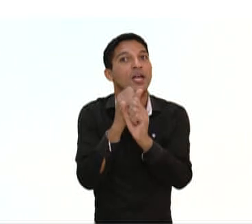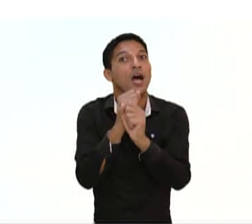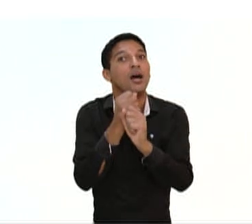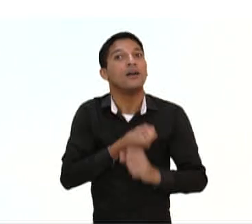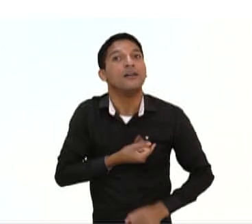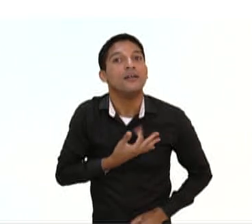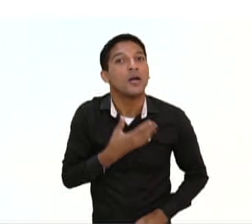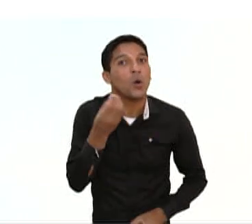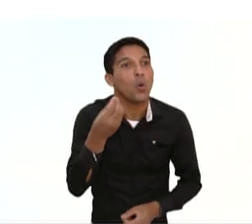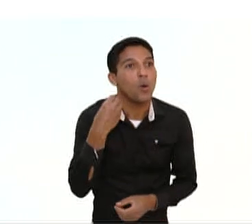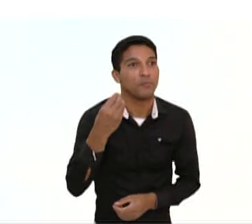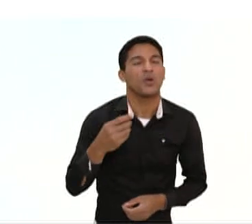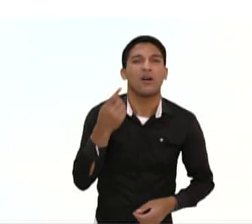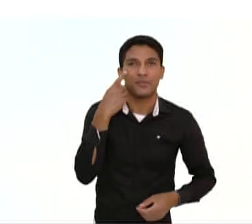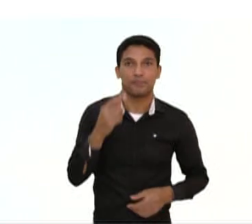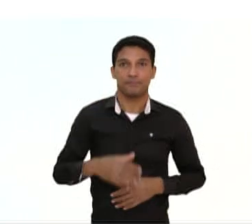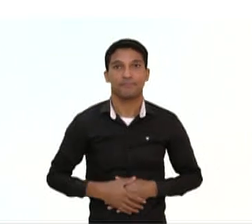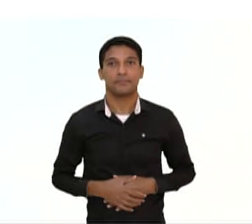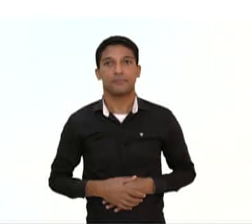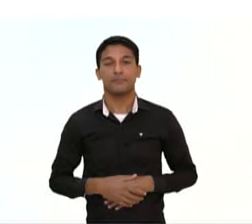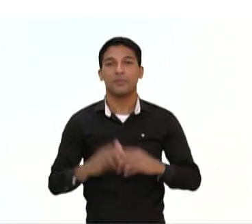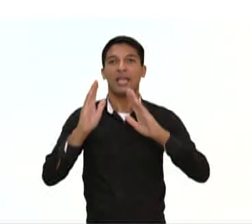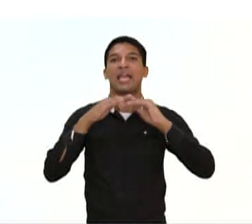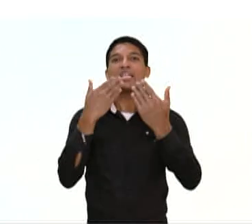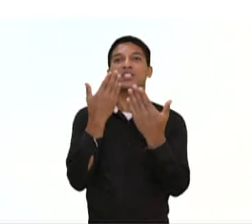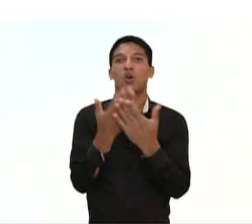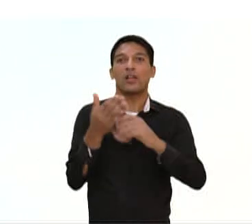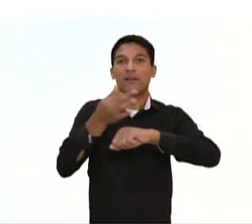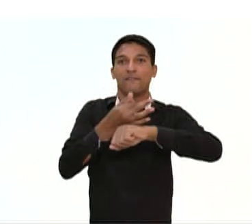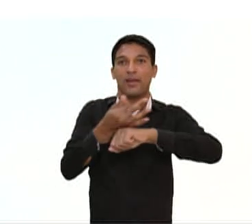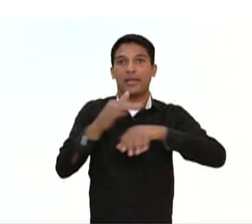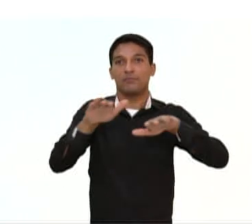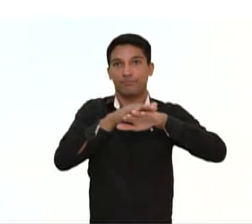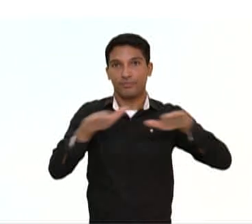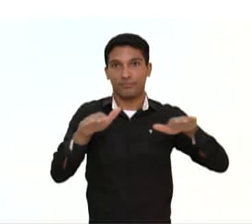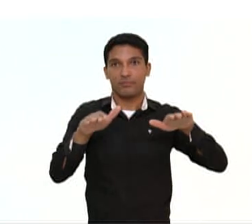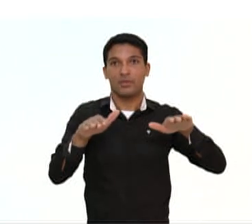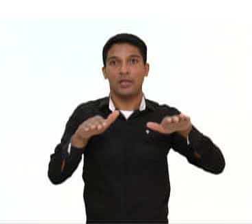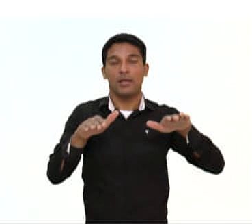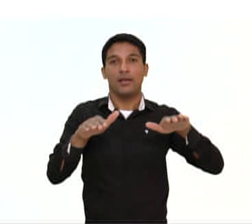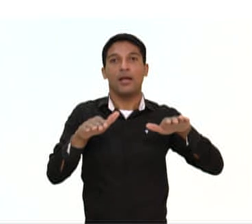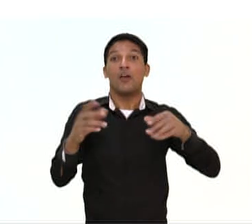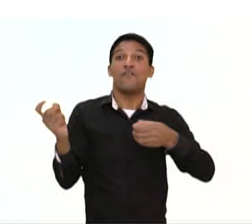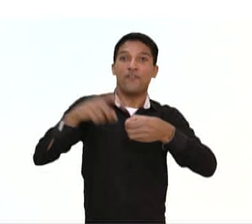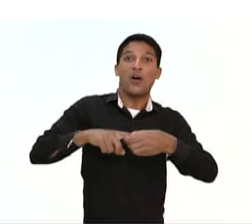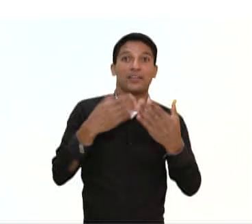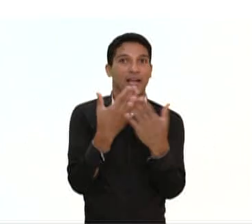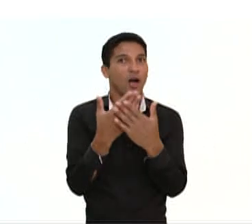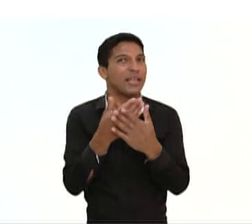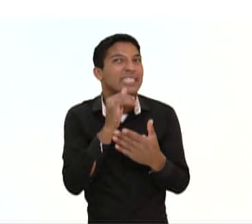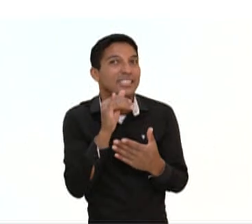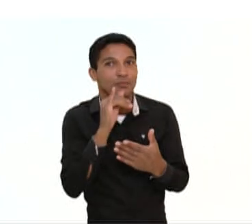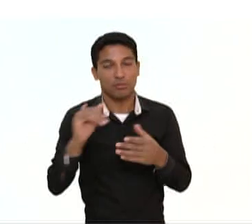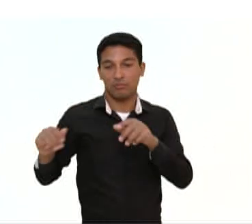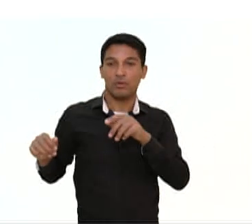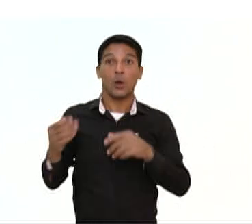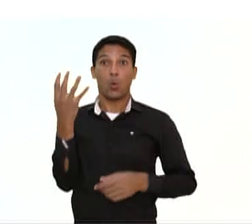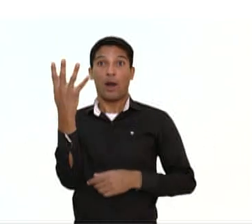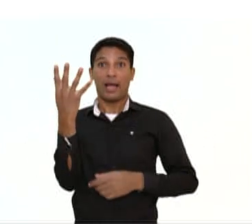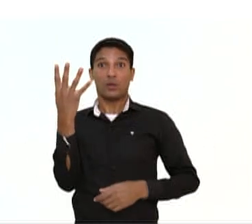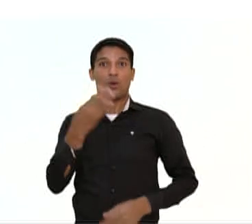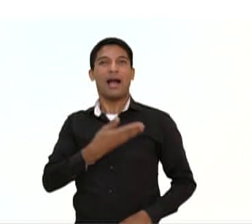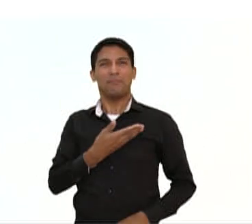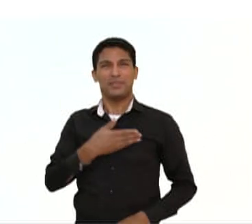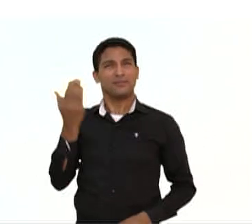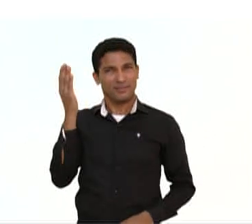No retorno das férias escolares, um grupo de 4 amigos, então são os mesmos amigos da aula passada, Ana, Beto, Carla